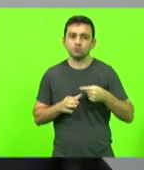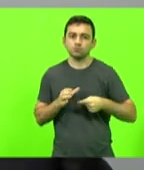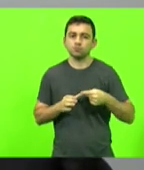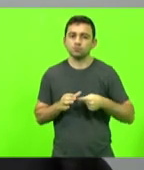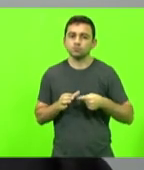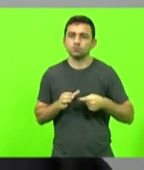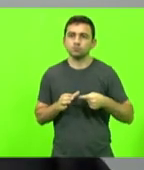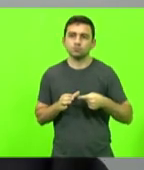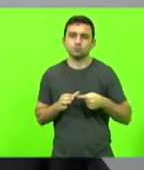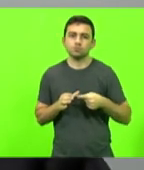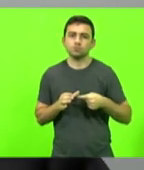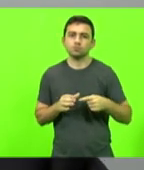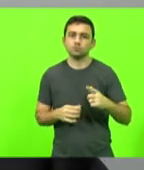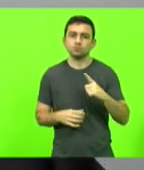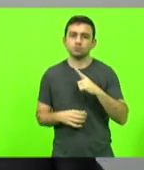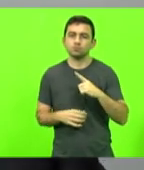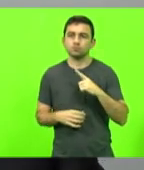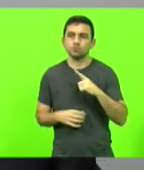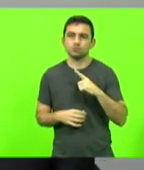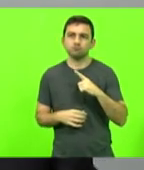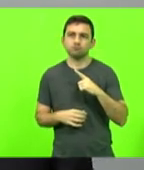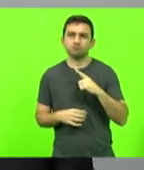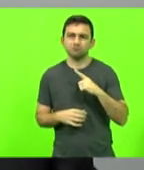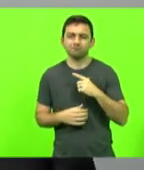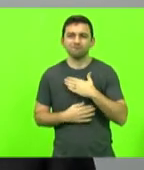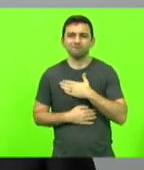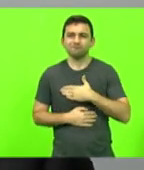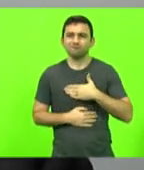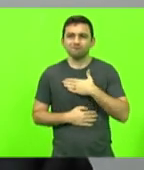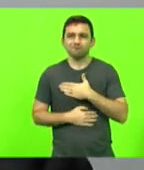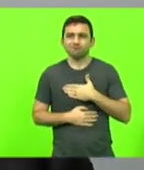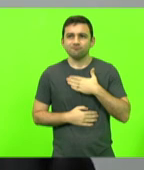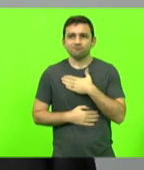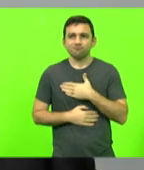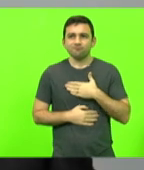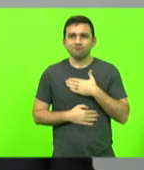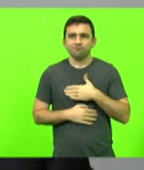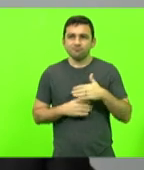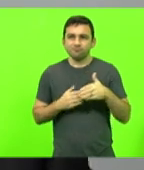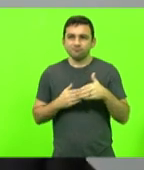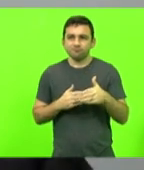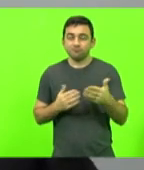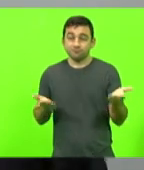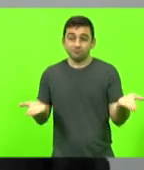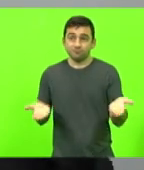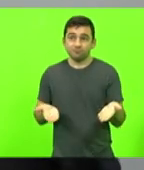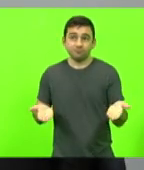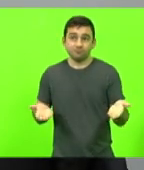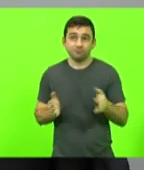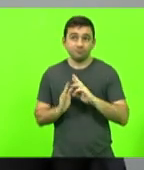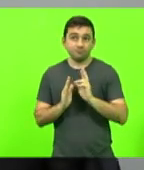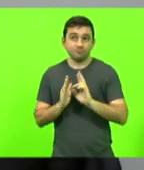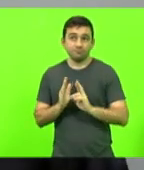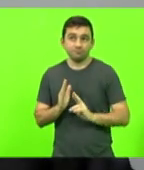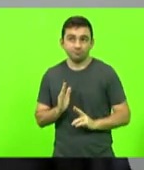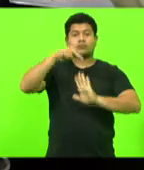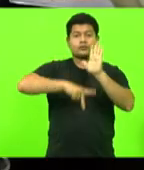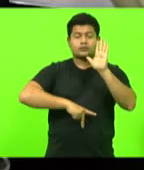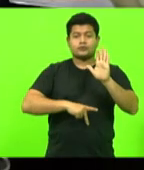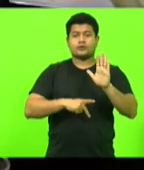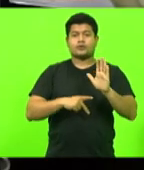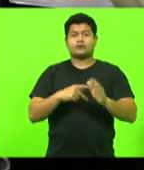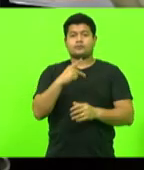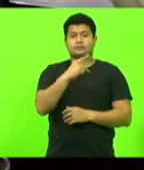ano, trabalhou na construção de uma proposta tendo como base as demandas apresentadas por entidades representativas e profissionais da educação.